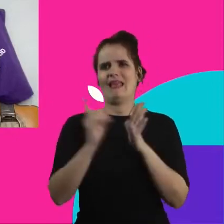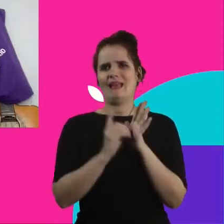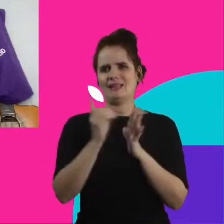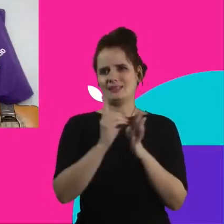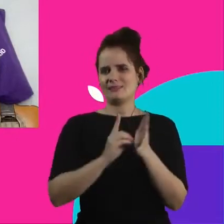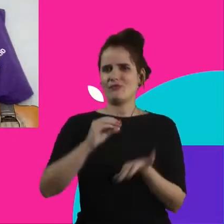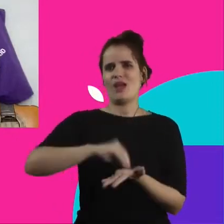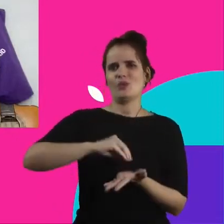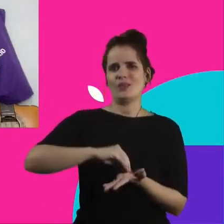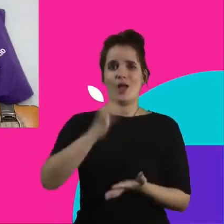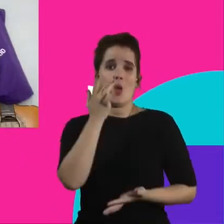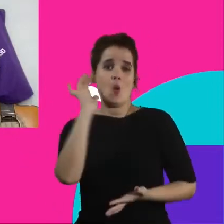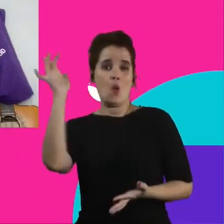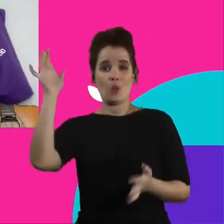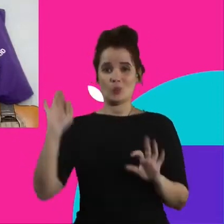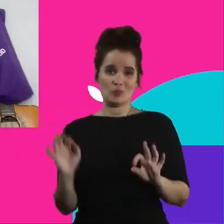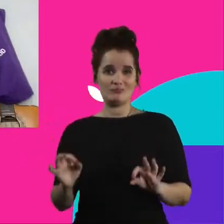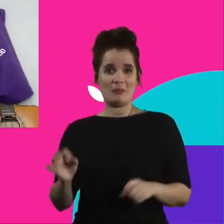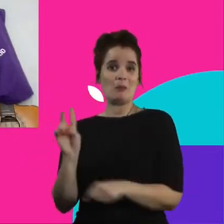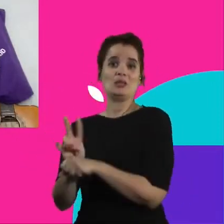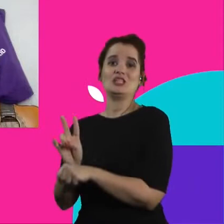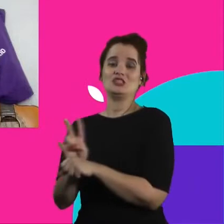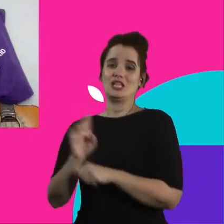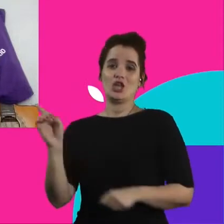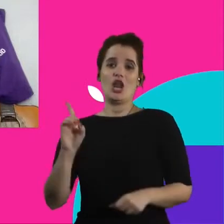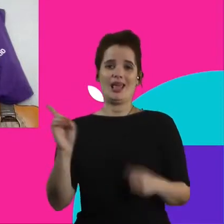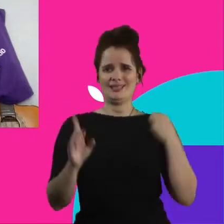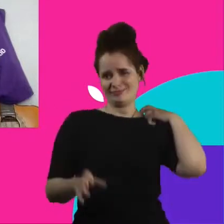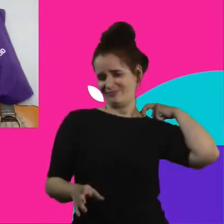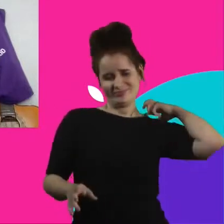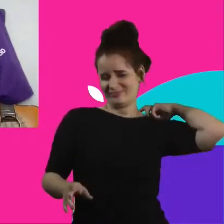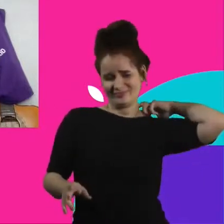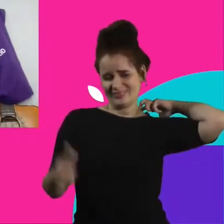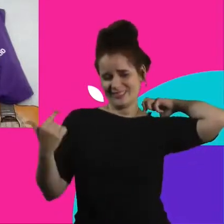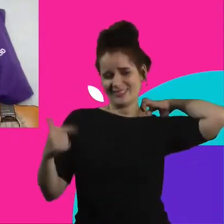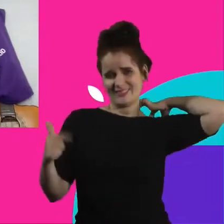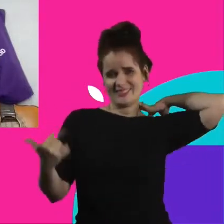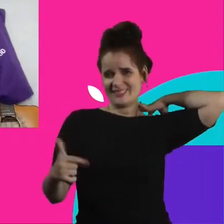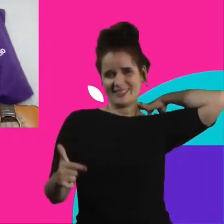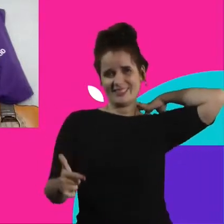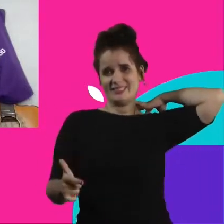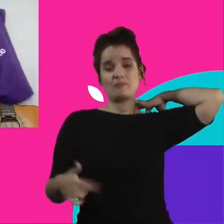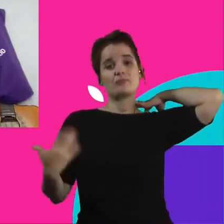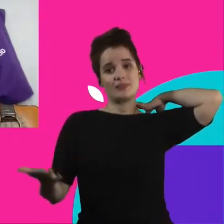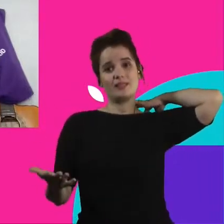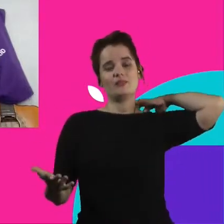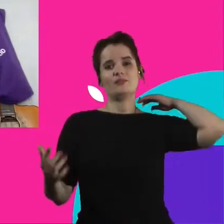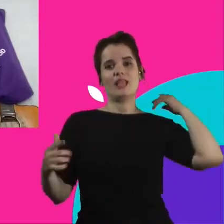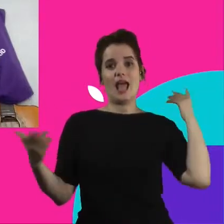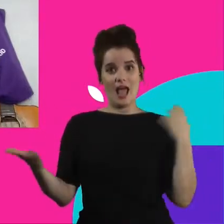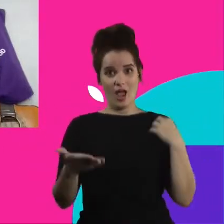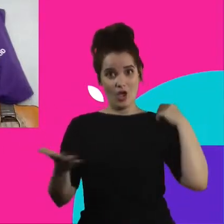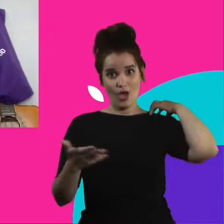existe ouro para proteger o dólar de qualquer tipo de movimento especulativo, né? E agora na